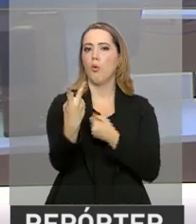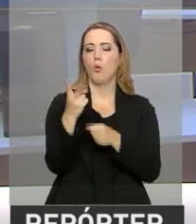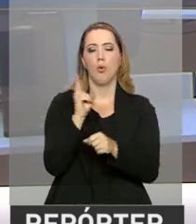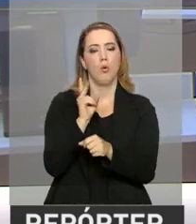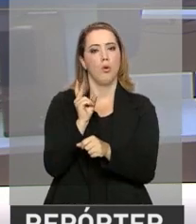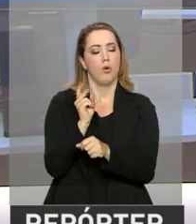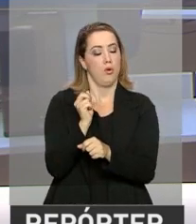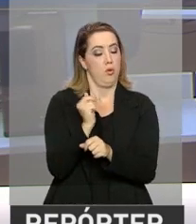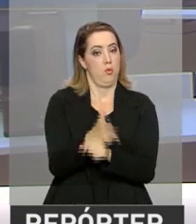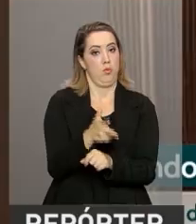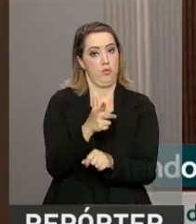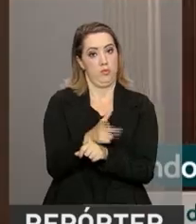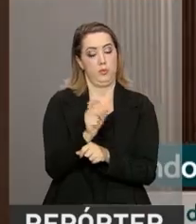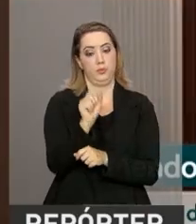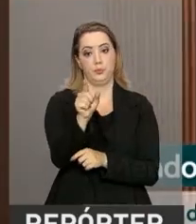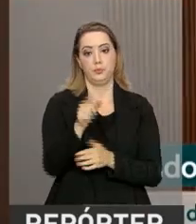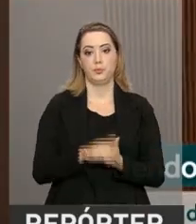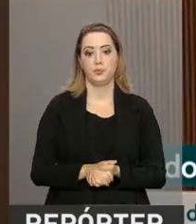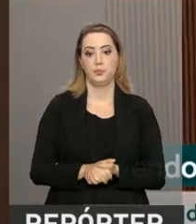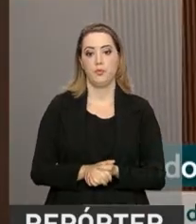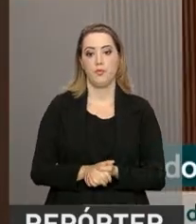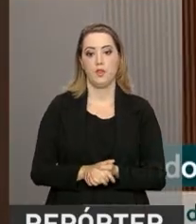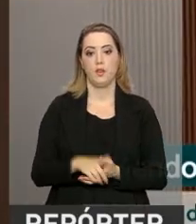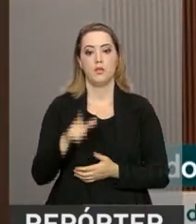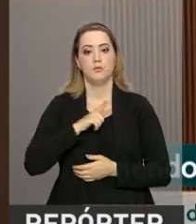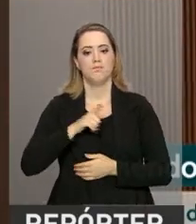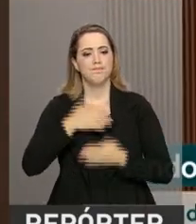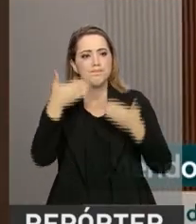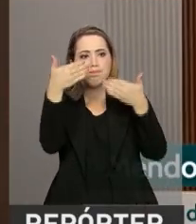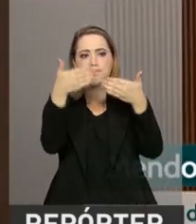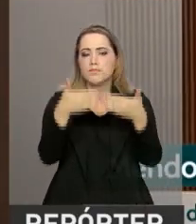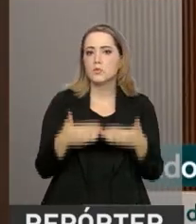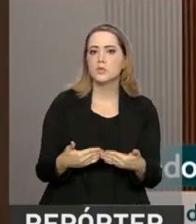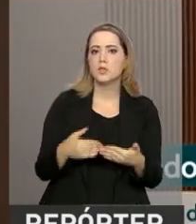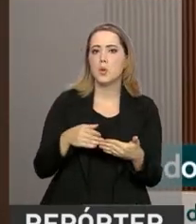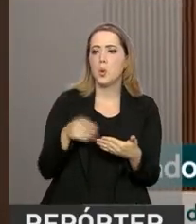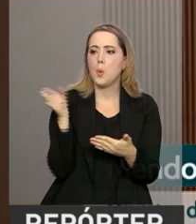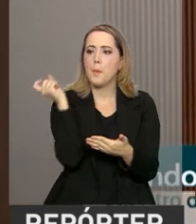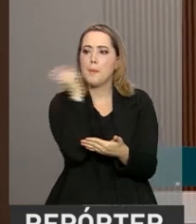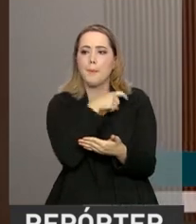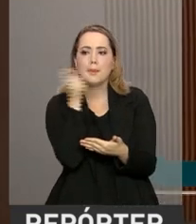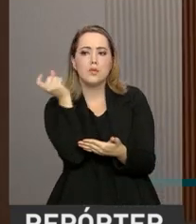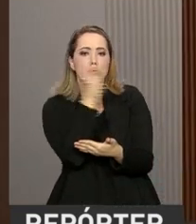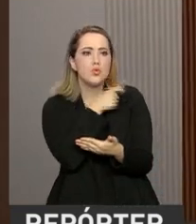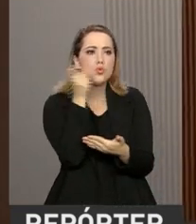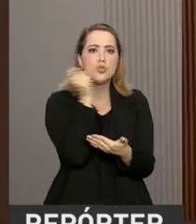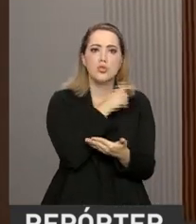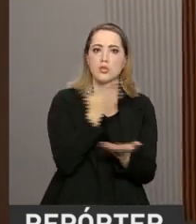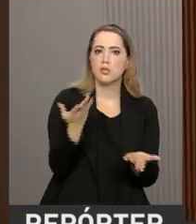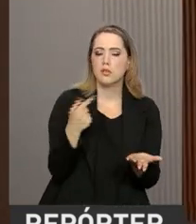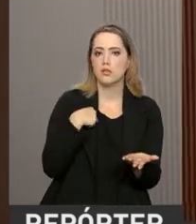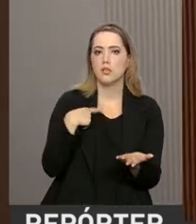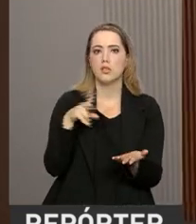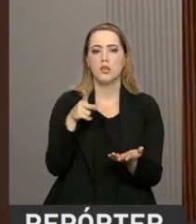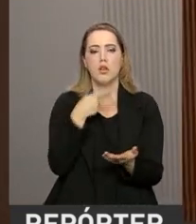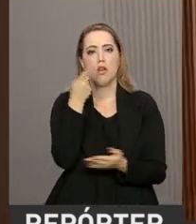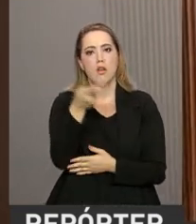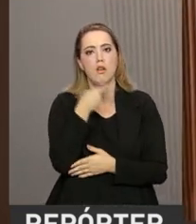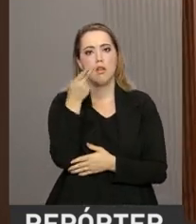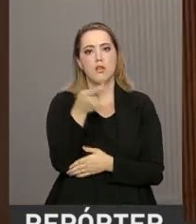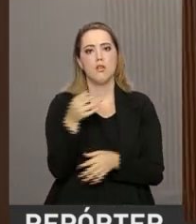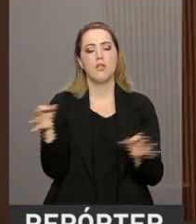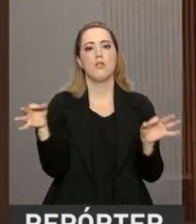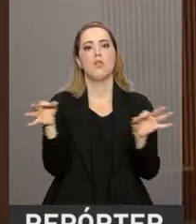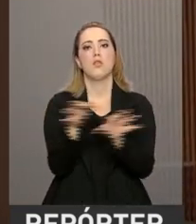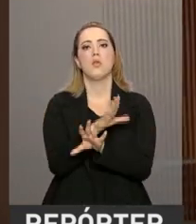redes sociais. Eu tenho me deparado com mentiras e mentiras a respeito do